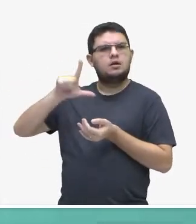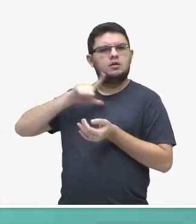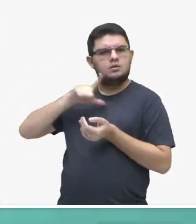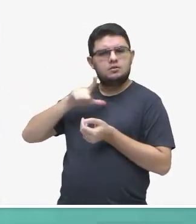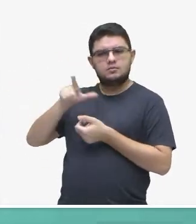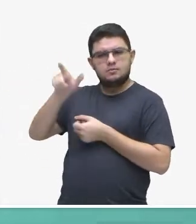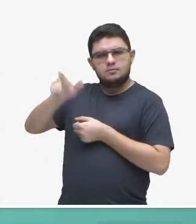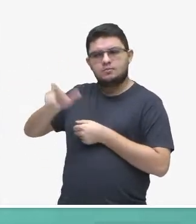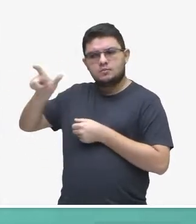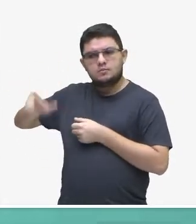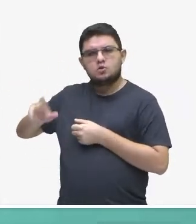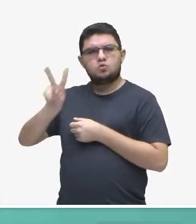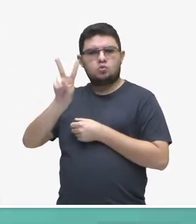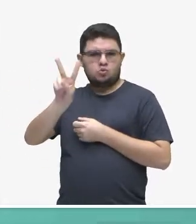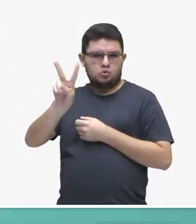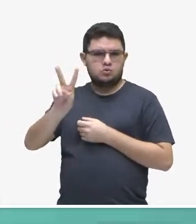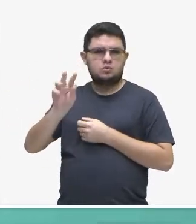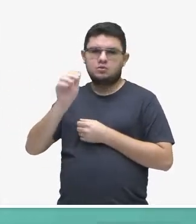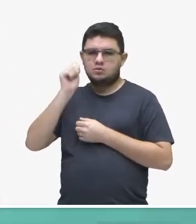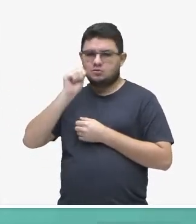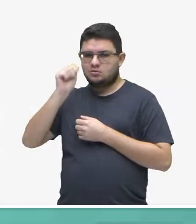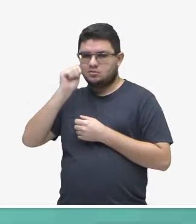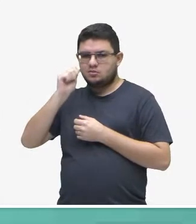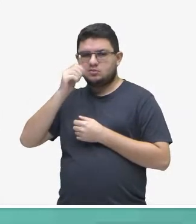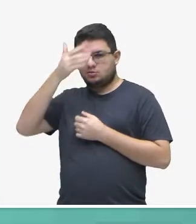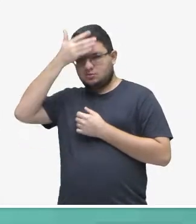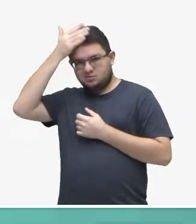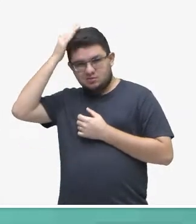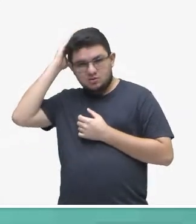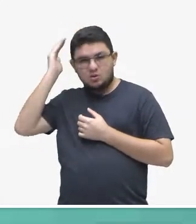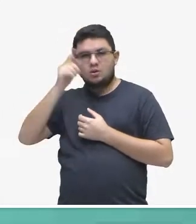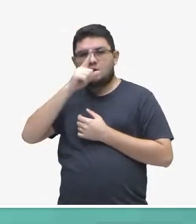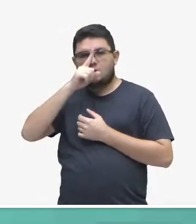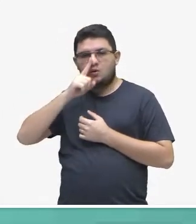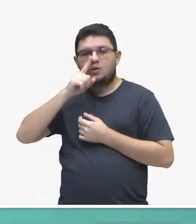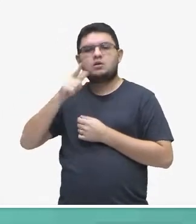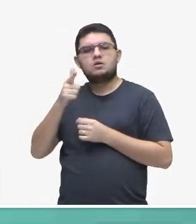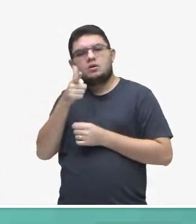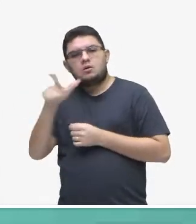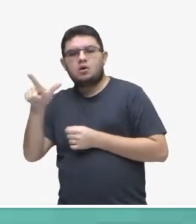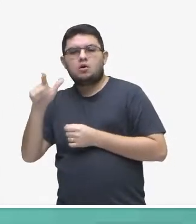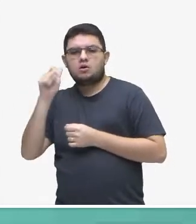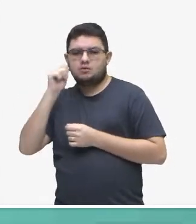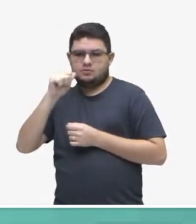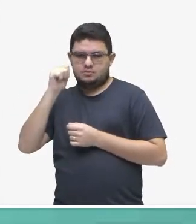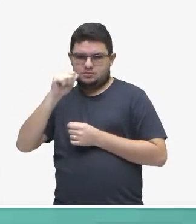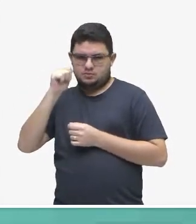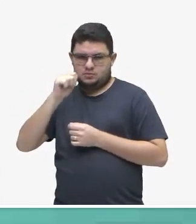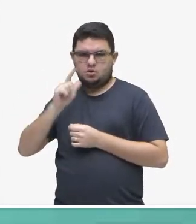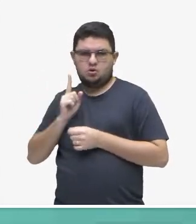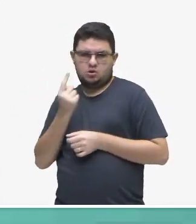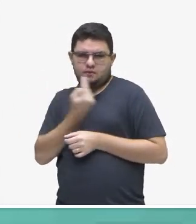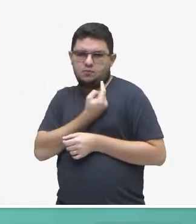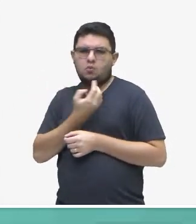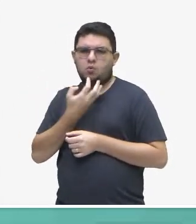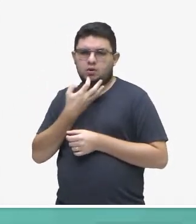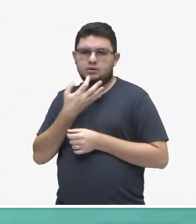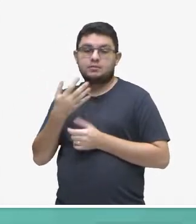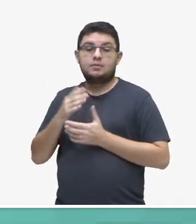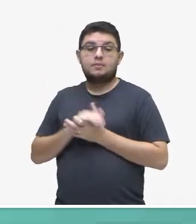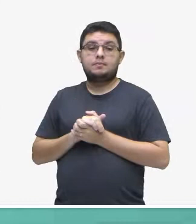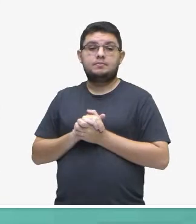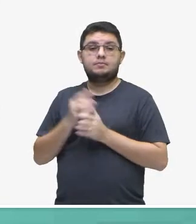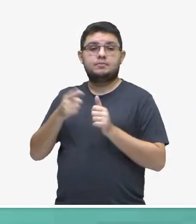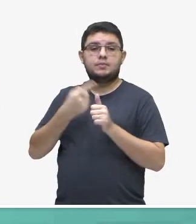já até conhece, né, essa lourinha que está aparecendo aí, e uma outra que a gente vai conhecer com o tempo aí das nossas aulas. A primeira pergunta que